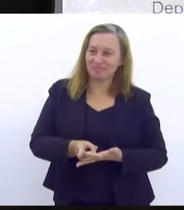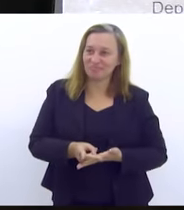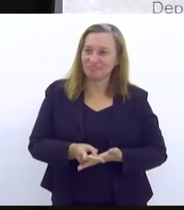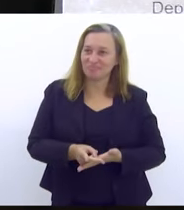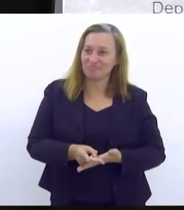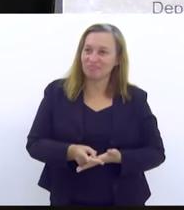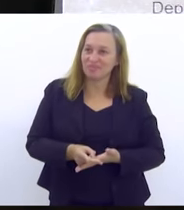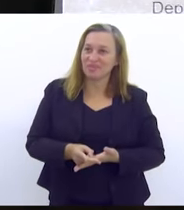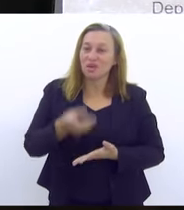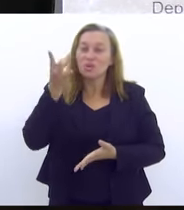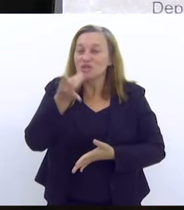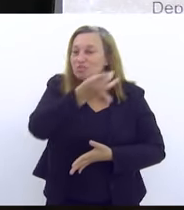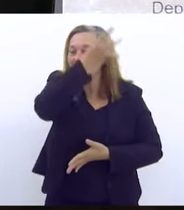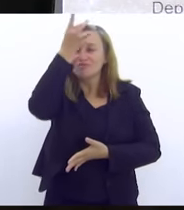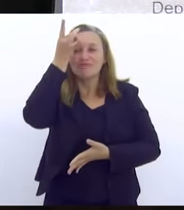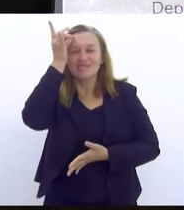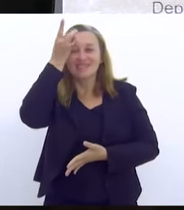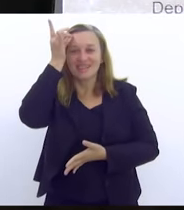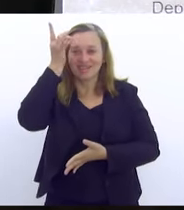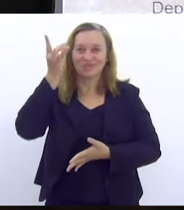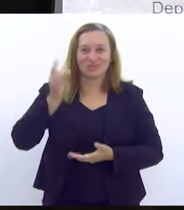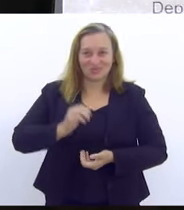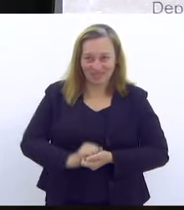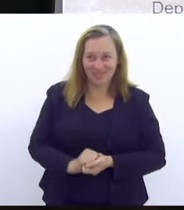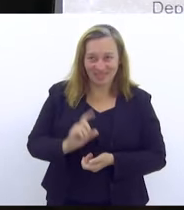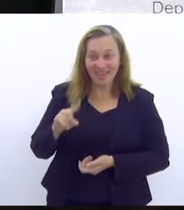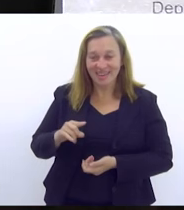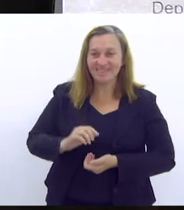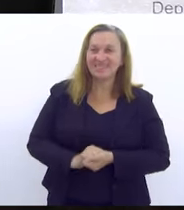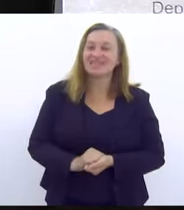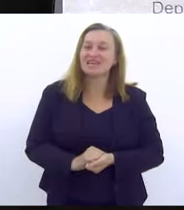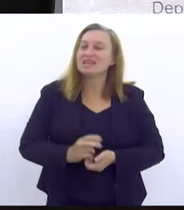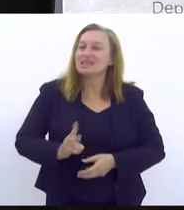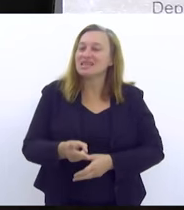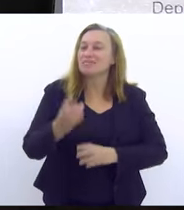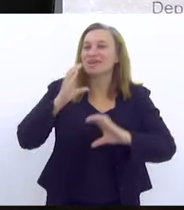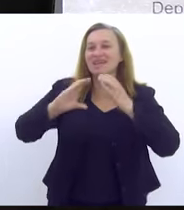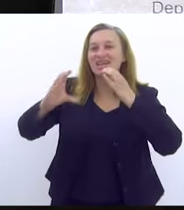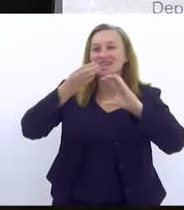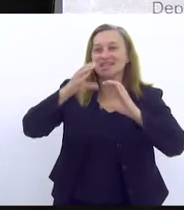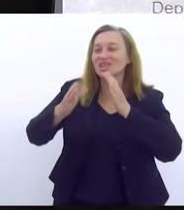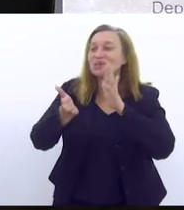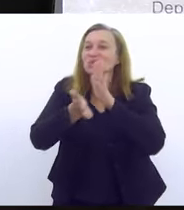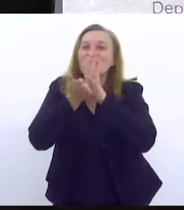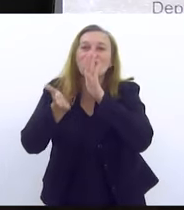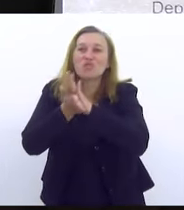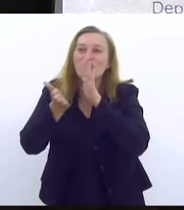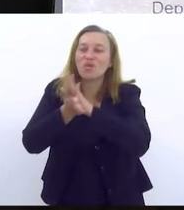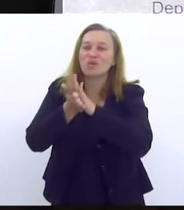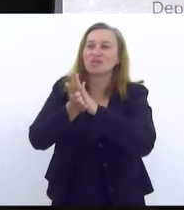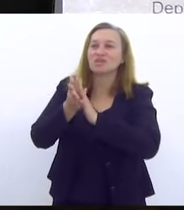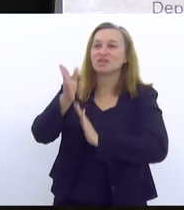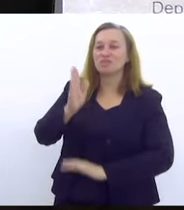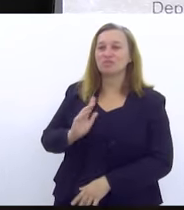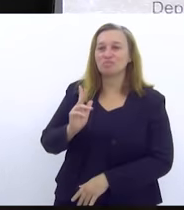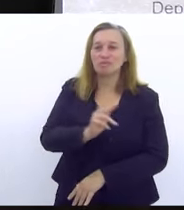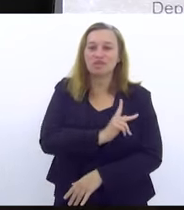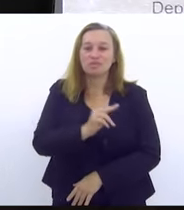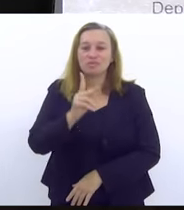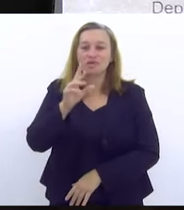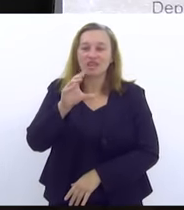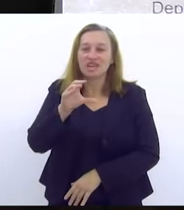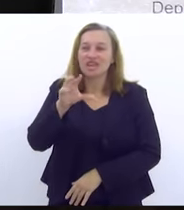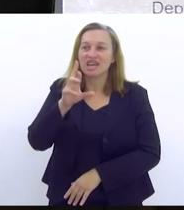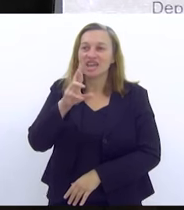Essa fonte que vem do Espírito Santo, né? A gente sempre canta as músicas do nosso querido Bispo Crivella, porque